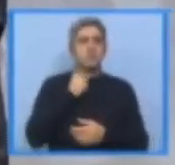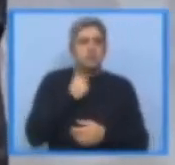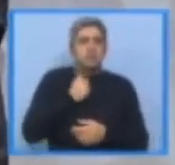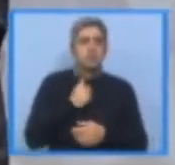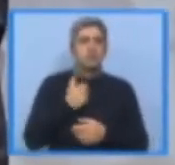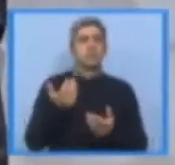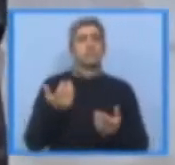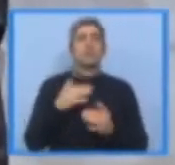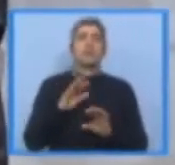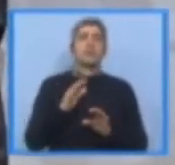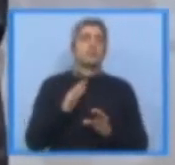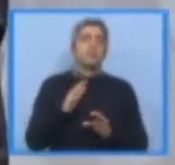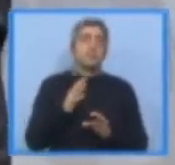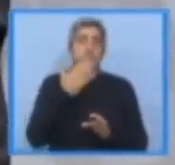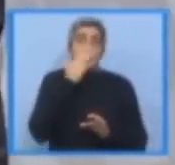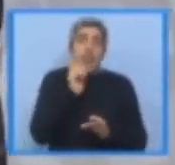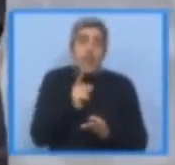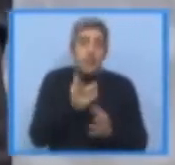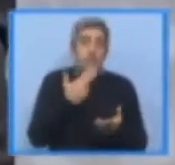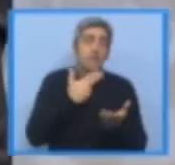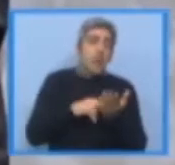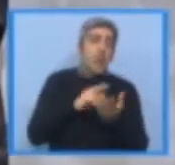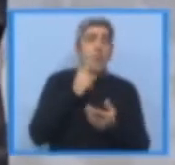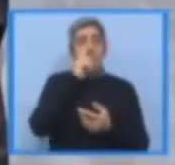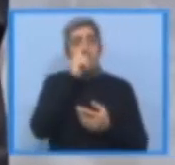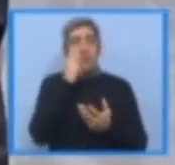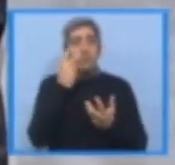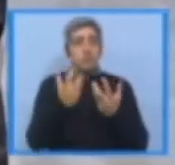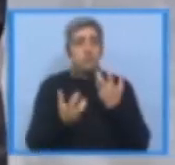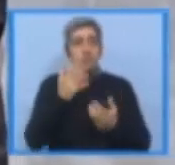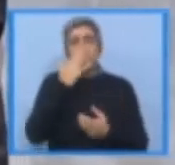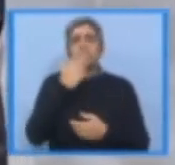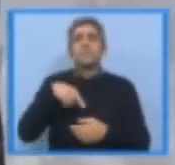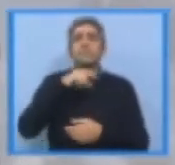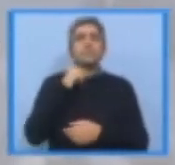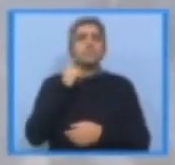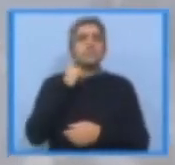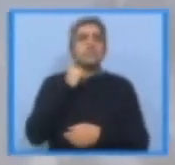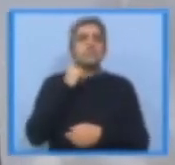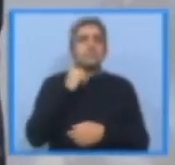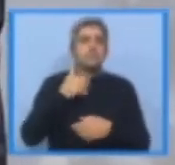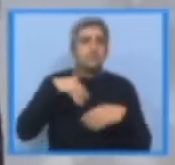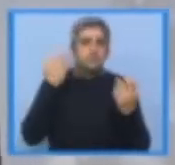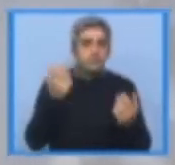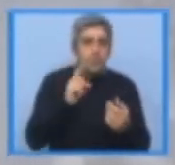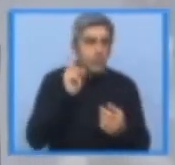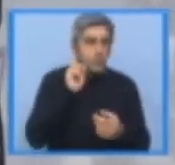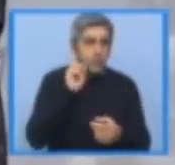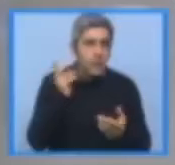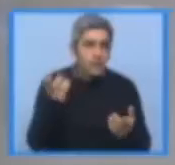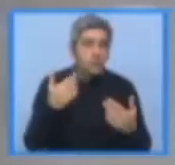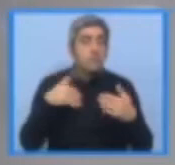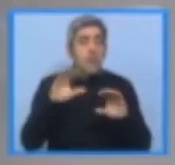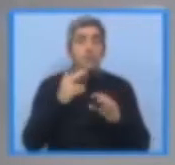à partida parece que assim aconteceu. Ser verdade ou ser mentira parece ser uma coisa que não diz respeito a ninguém, que não é importante,